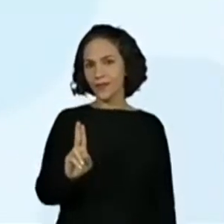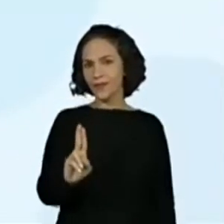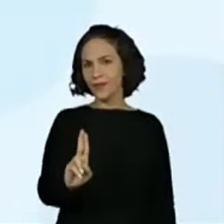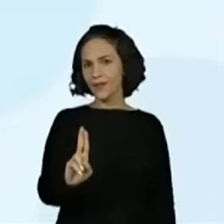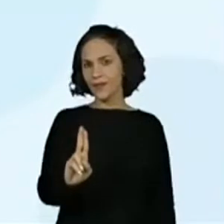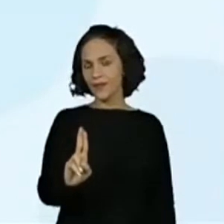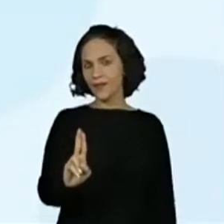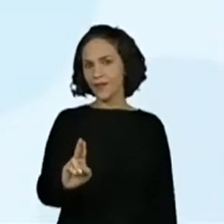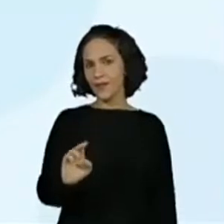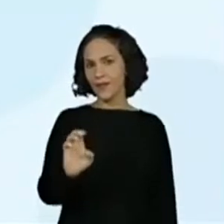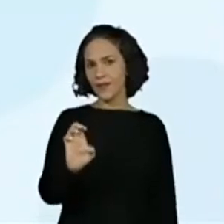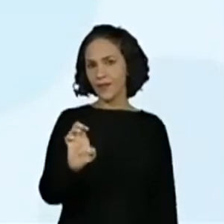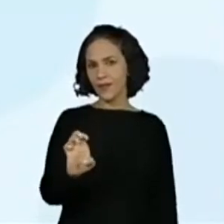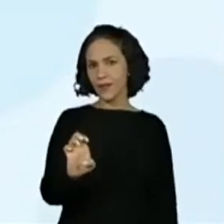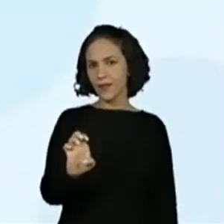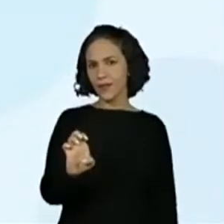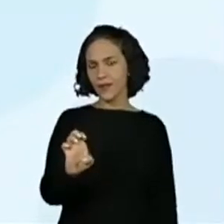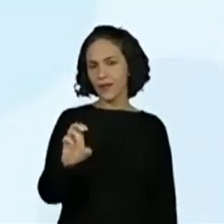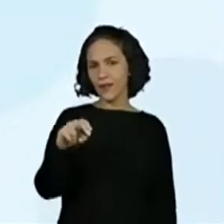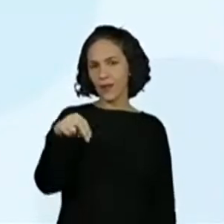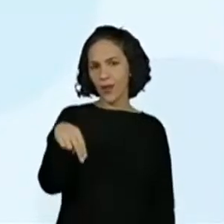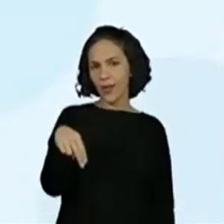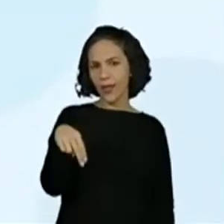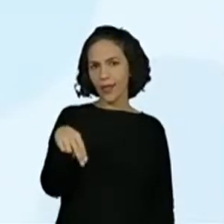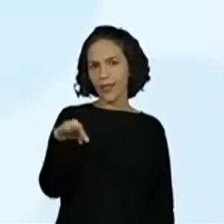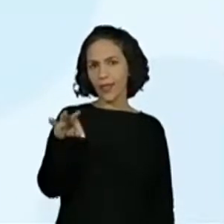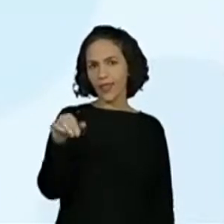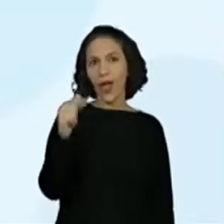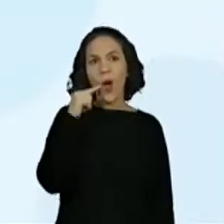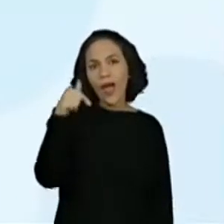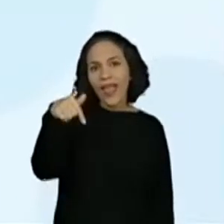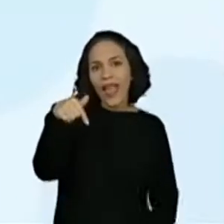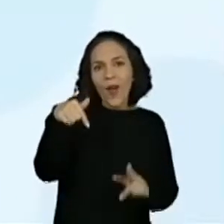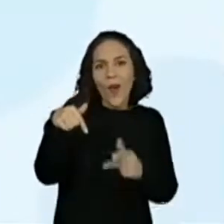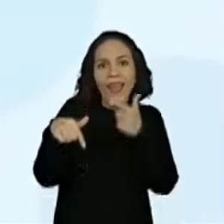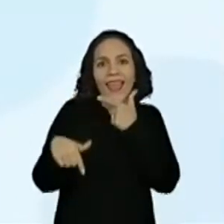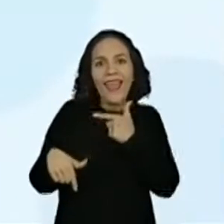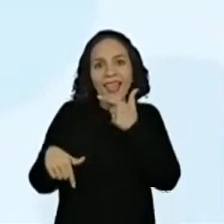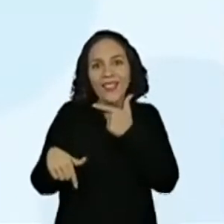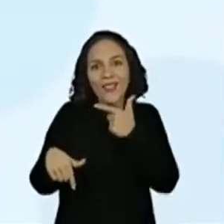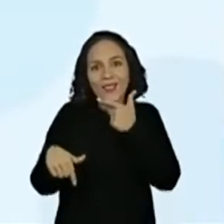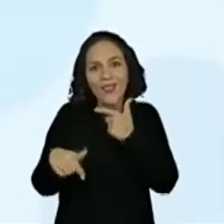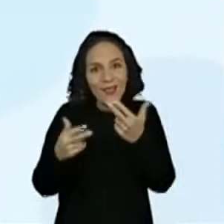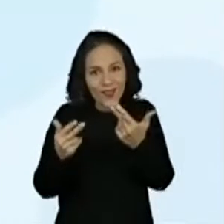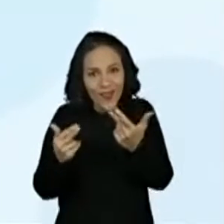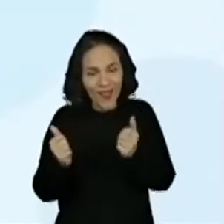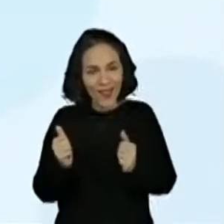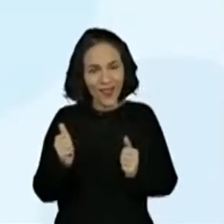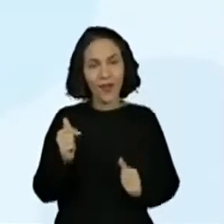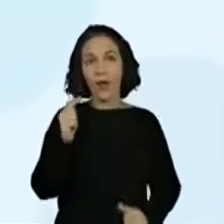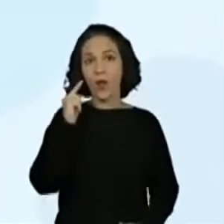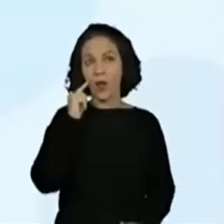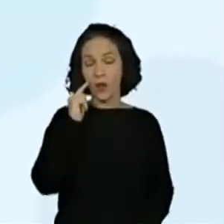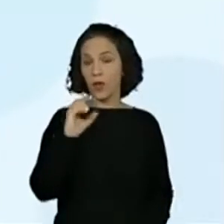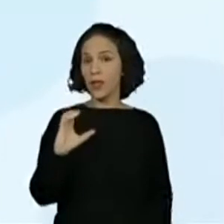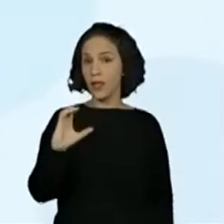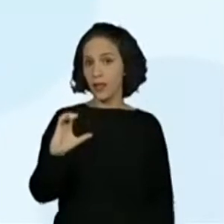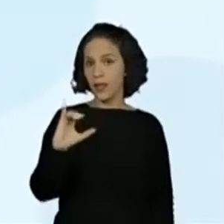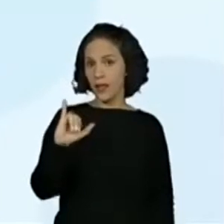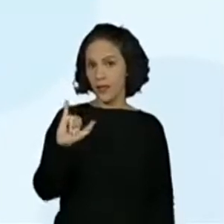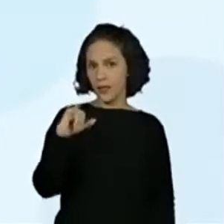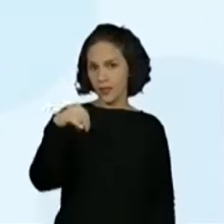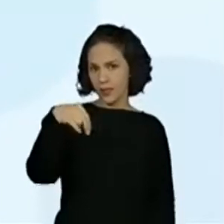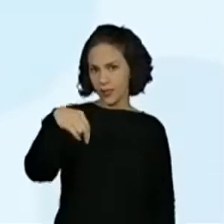50, e vem o quê do queijo, olha só, 50, 50 e quanto? 50